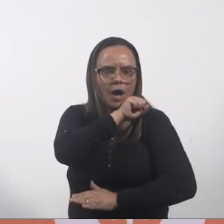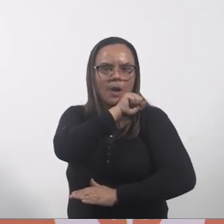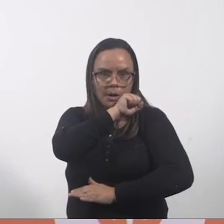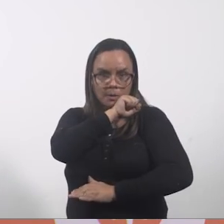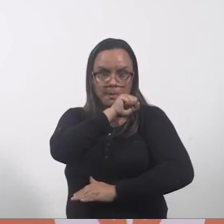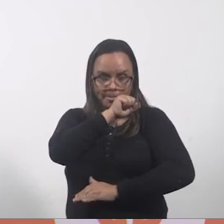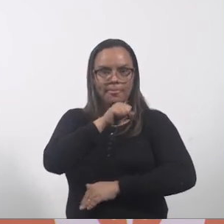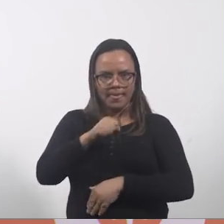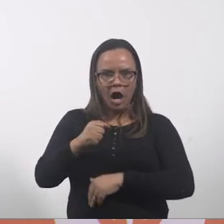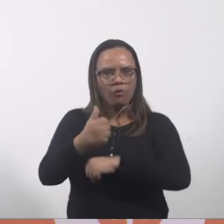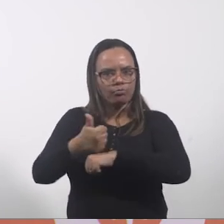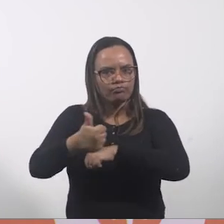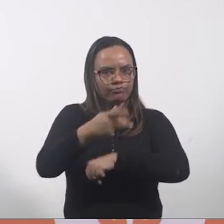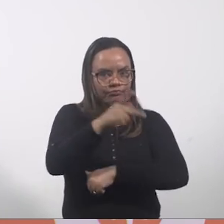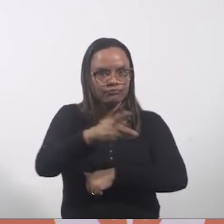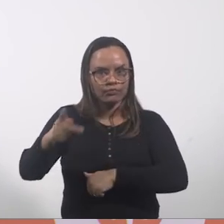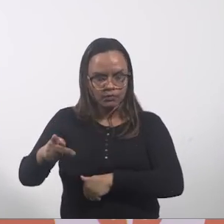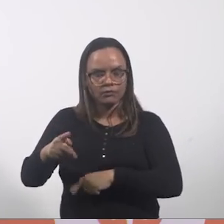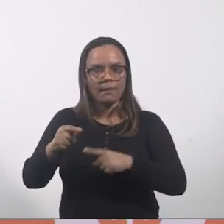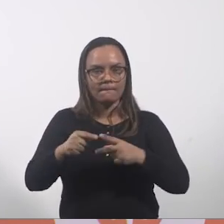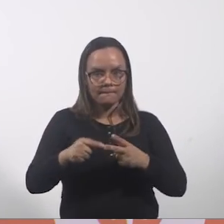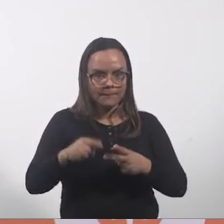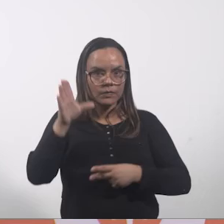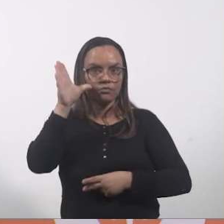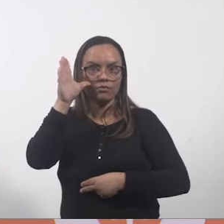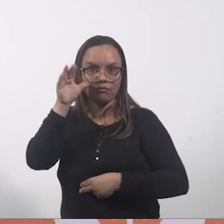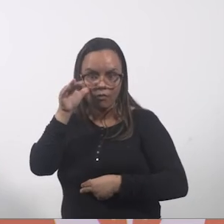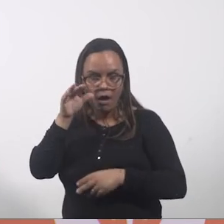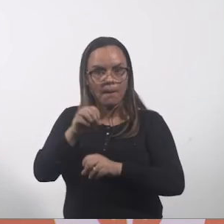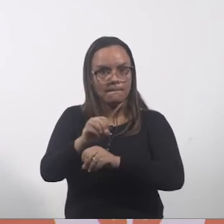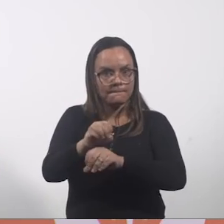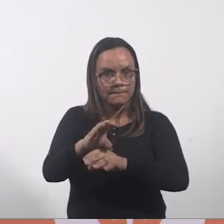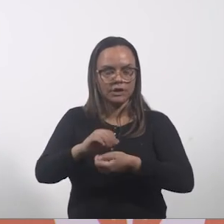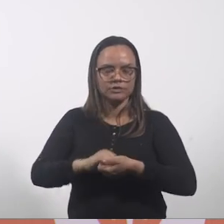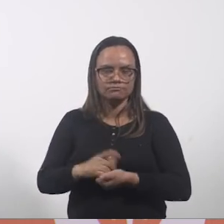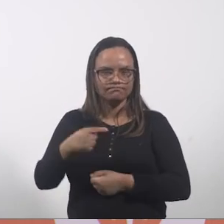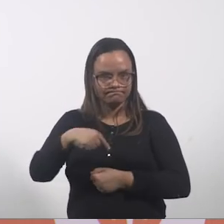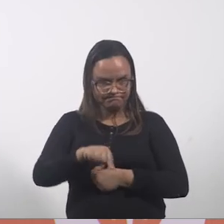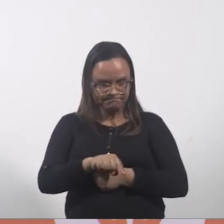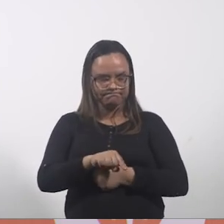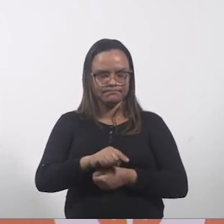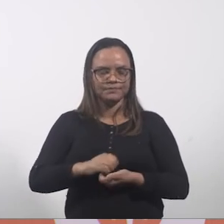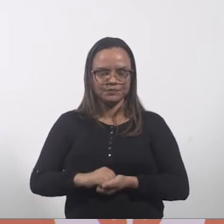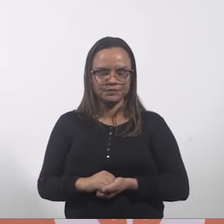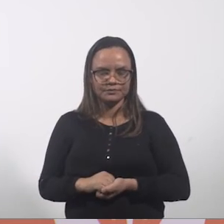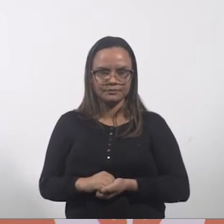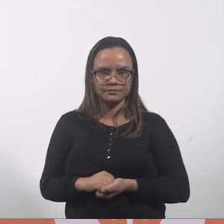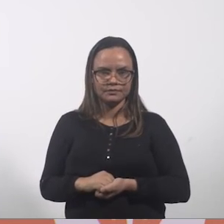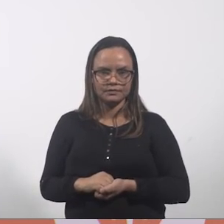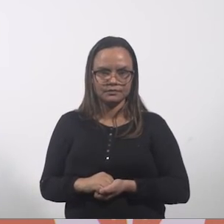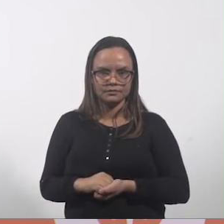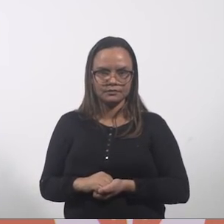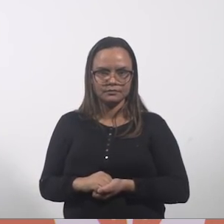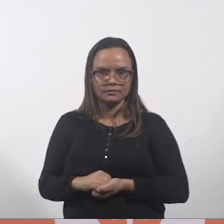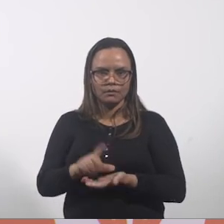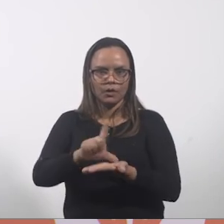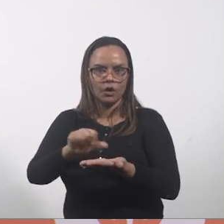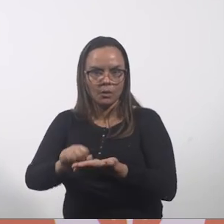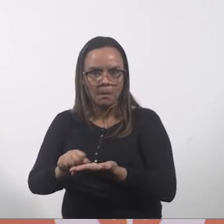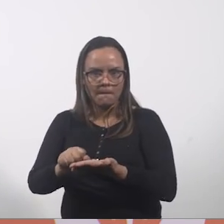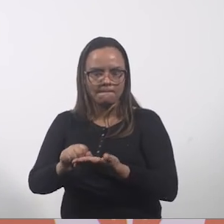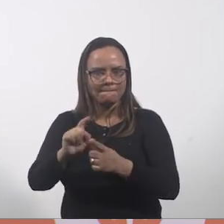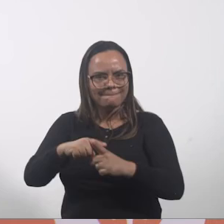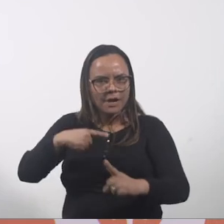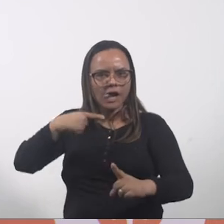de professores e também de funcionários da área da educação. Aqui nós demos a dose de reforço para